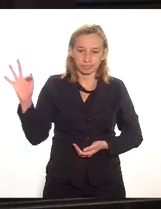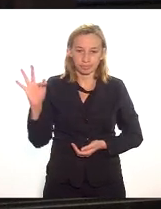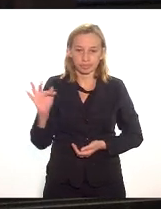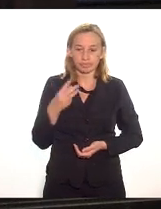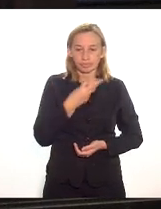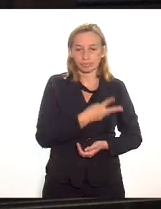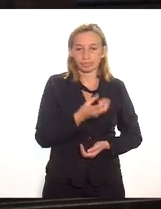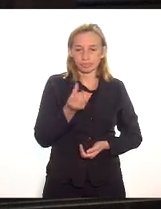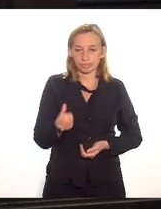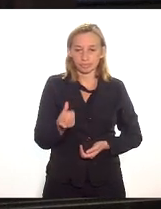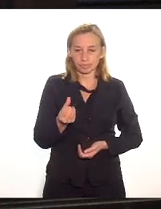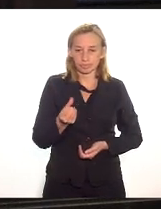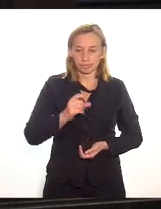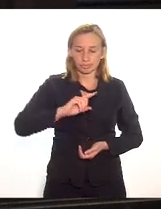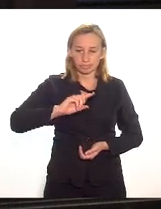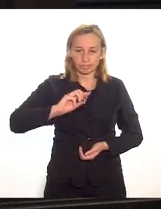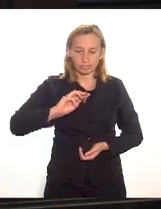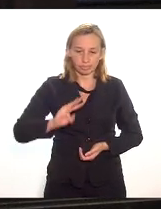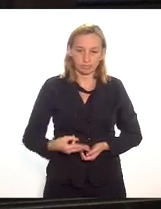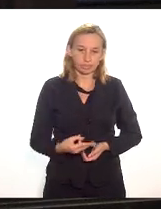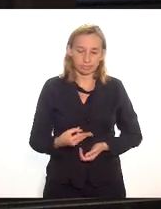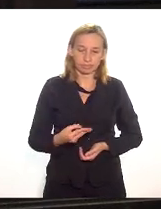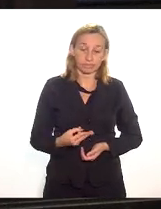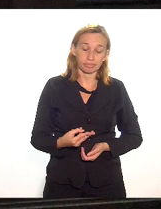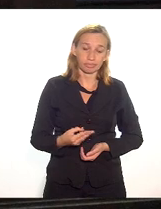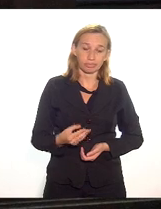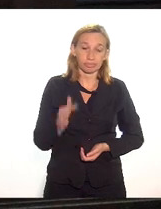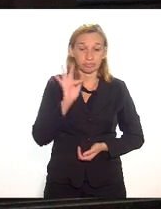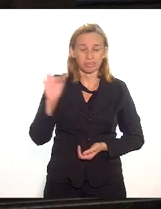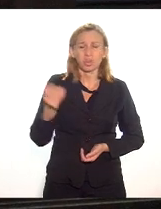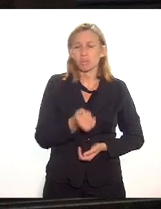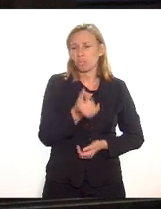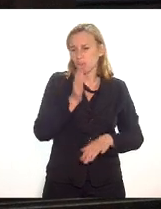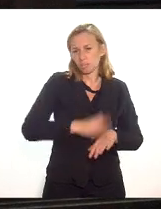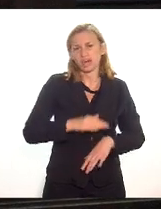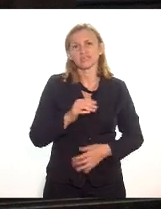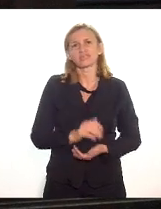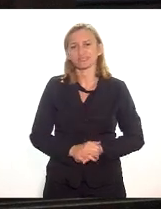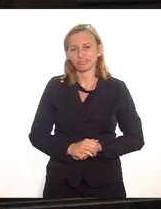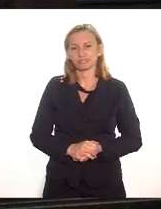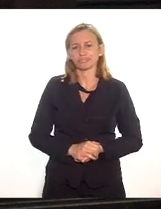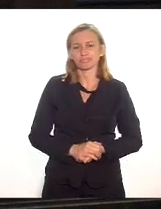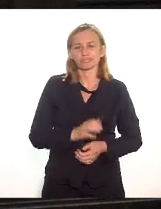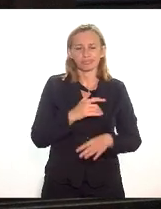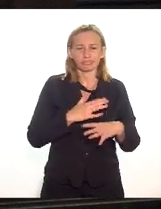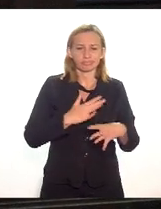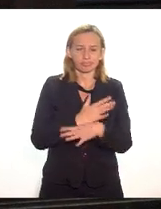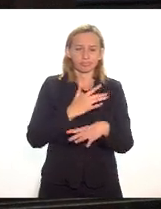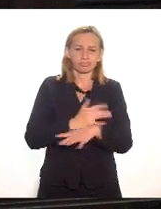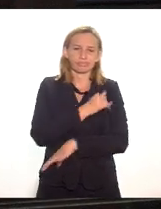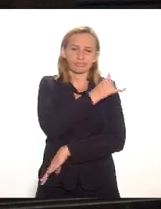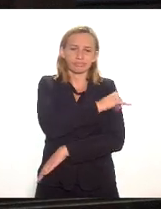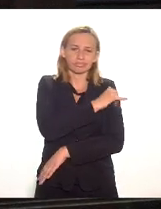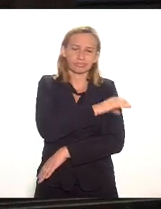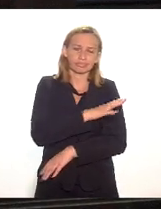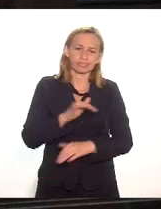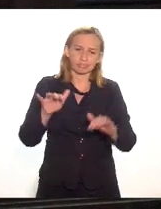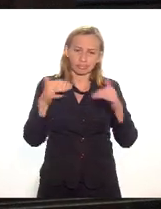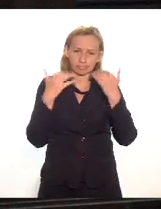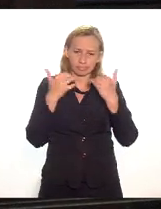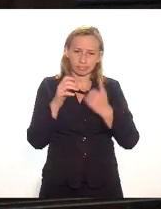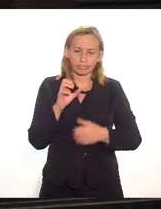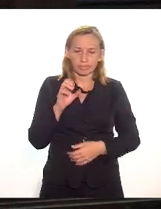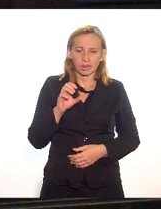36 bilhões de reais, pouco mais de 20%. Na cidade do Rio de Janeiro, chama a atenção do prefeito Eduardo